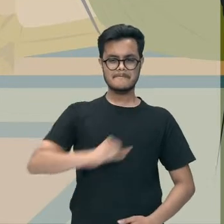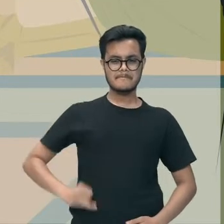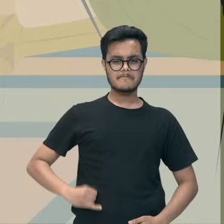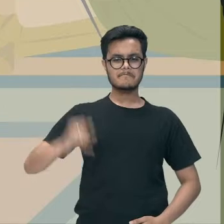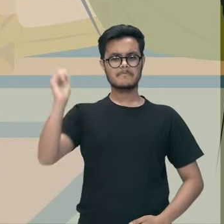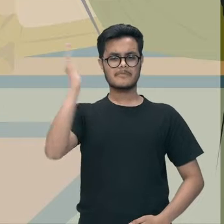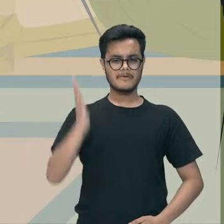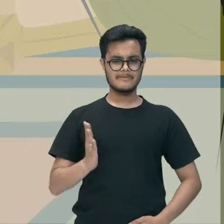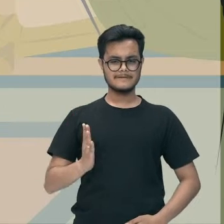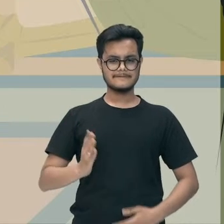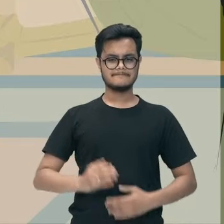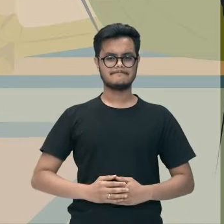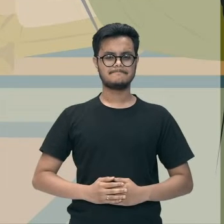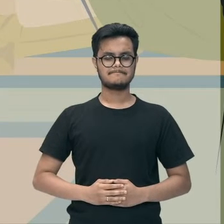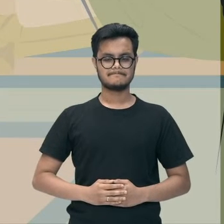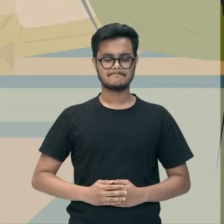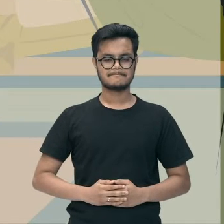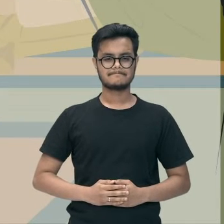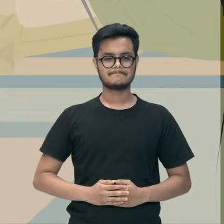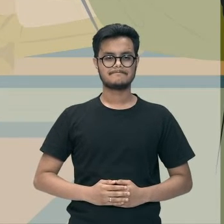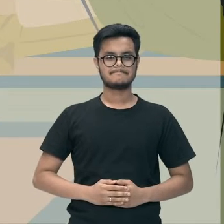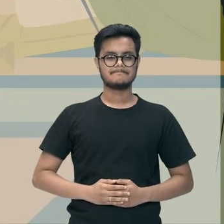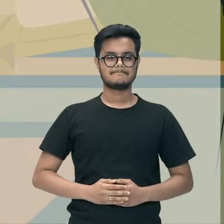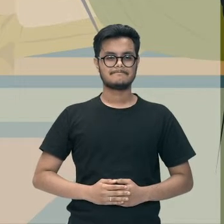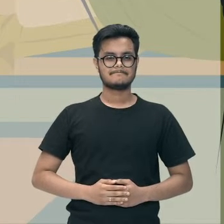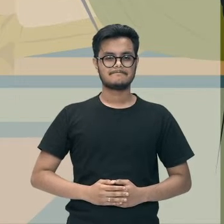do Brasil. Então, Dom Pedro,